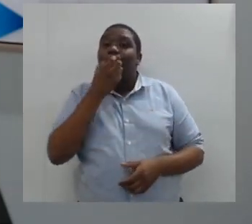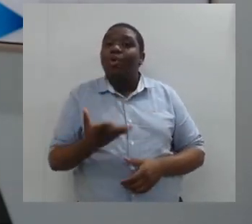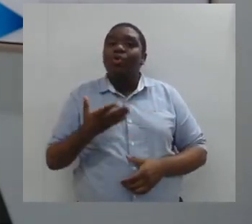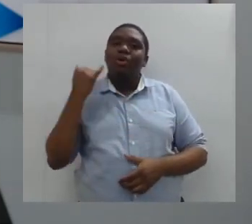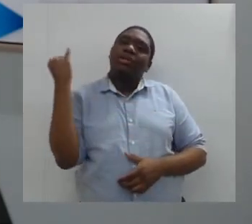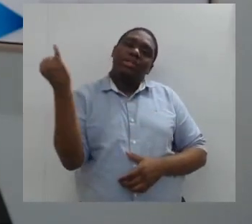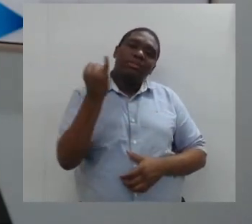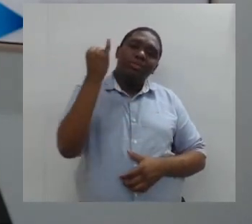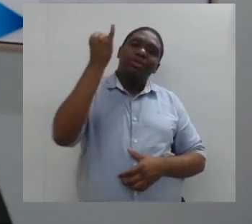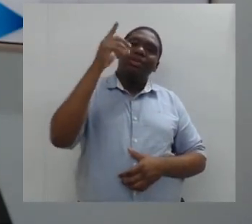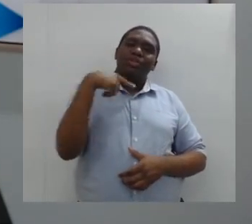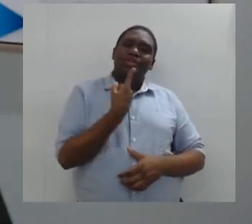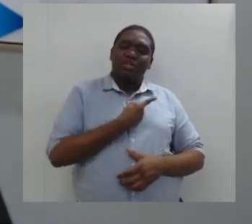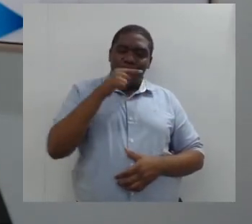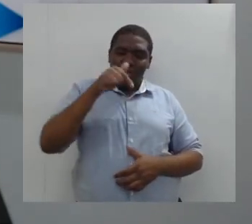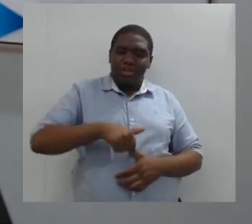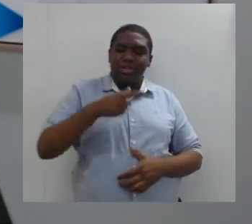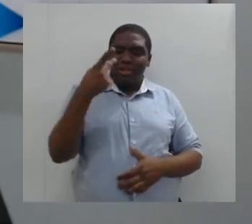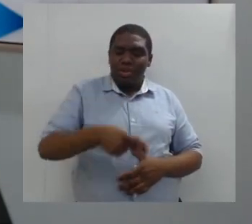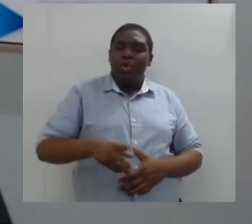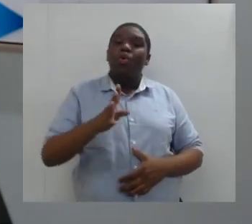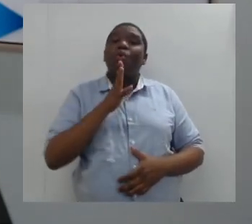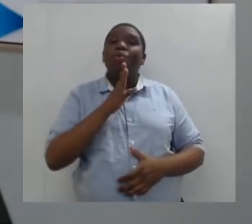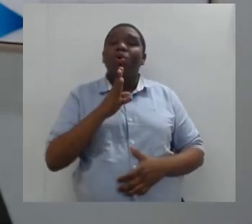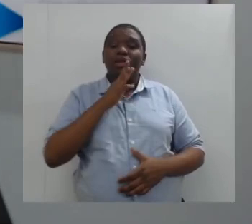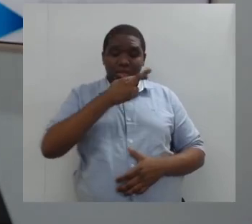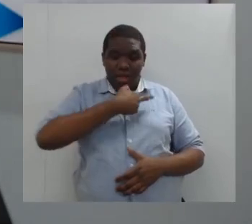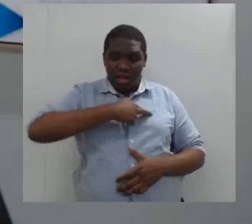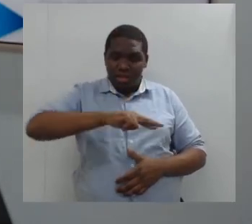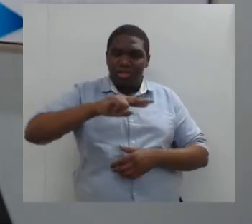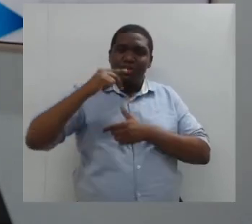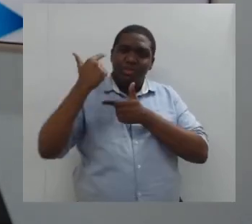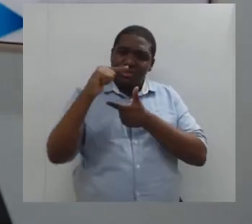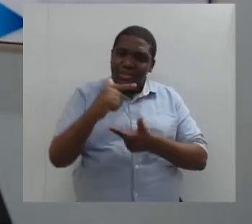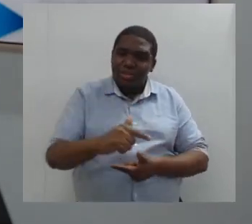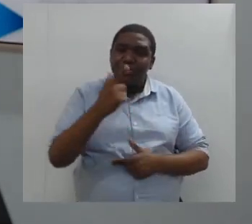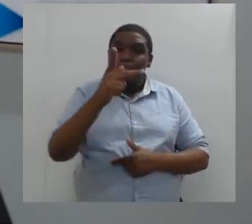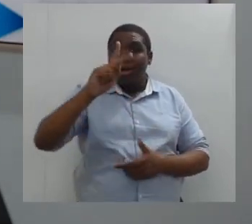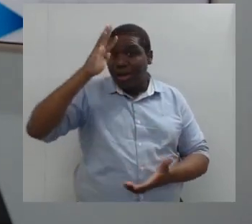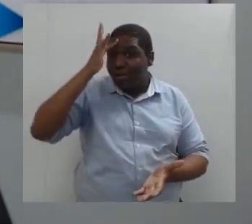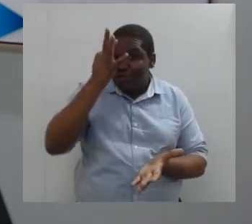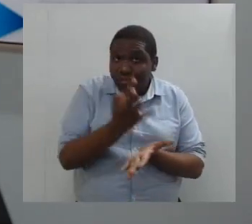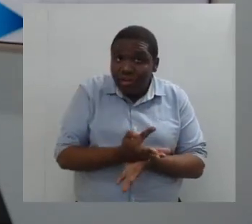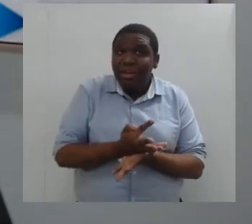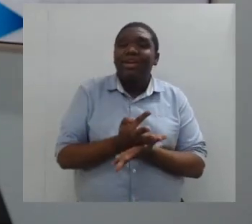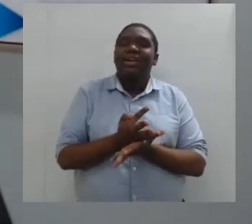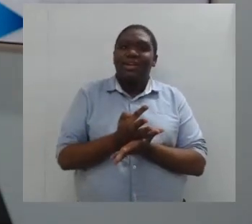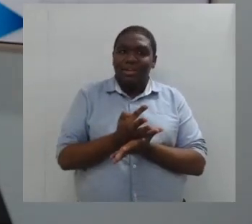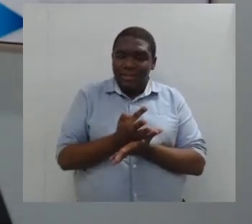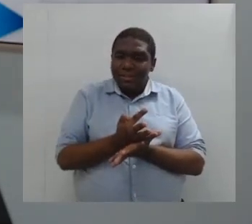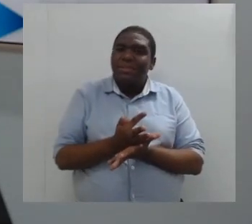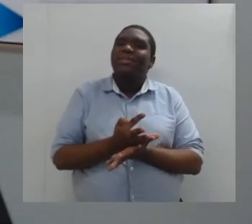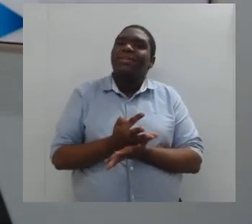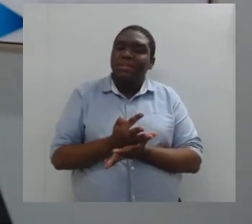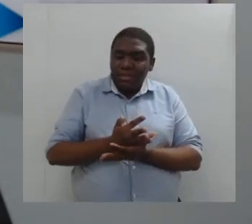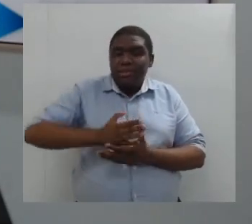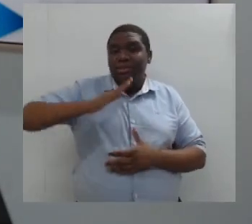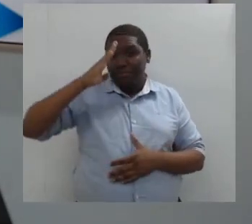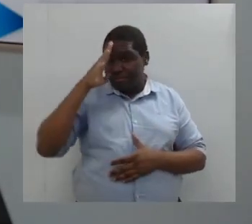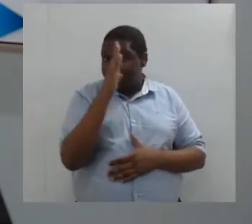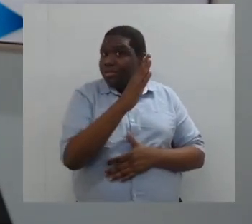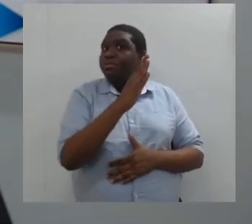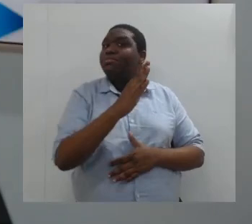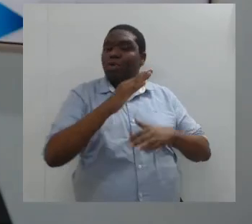importante, conhecer a tradição religiosa do outro, a sua fé, esse princípio da pluralidade,